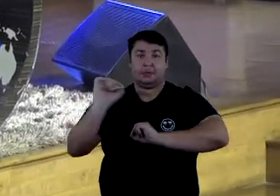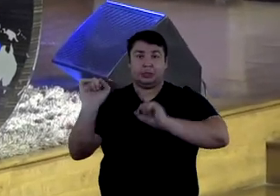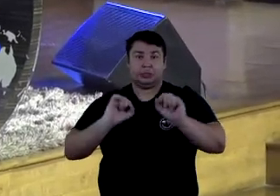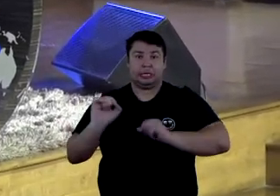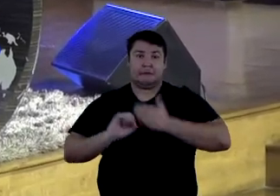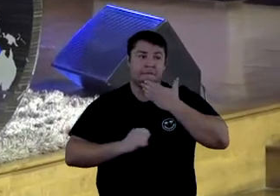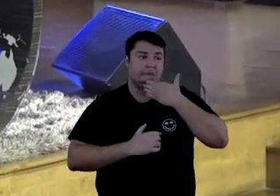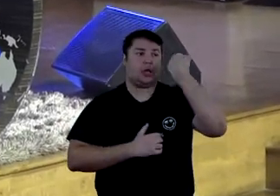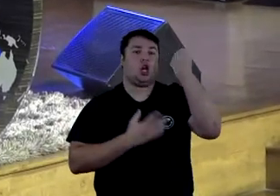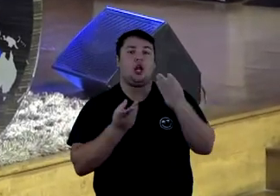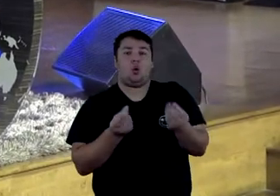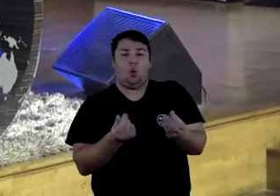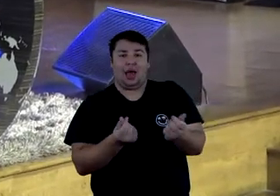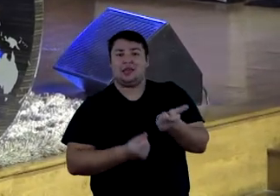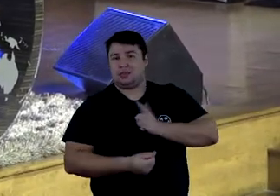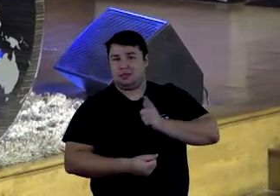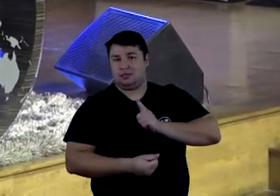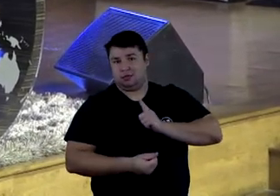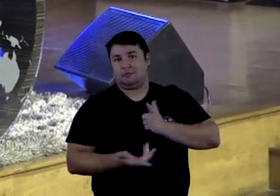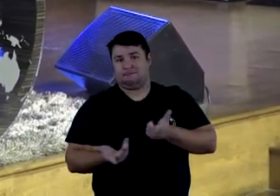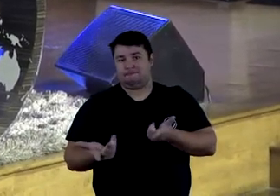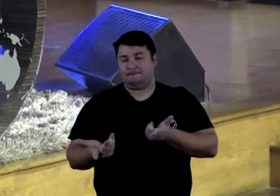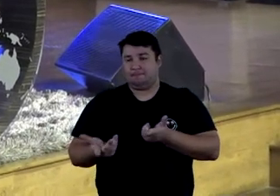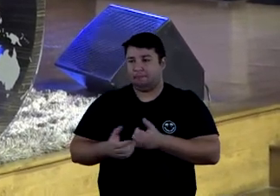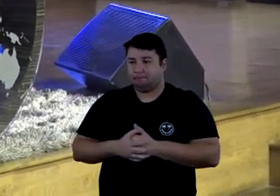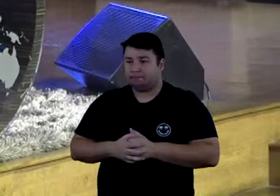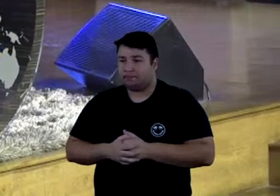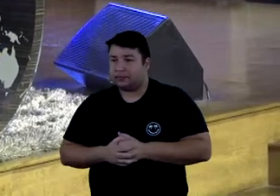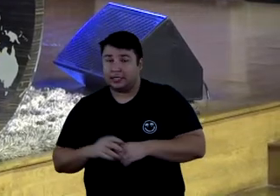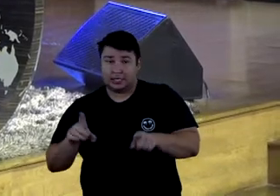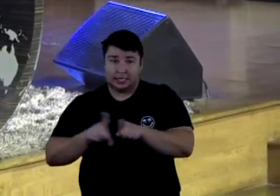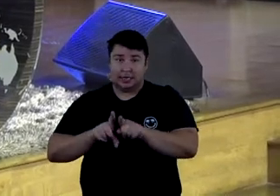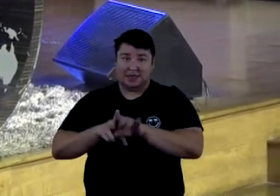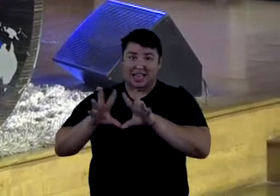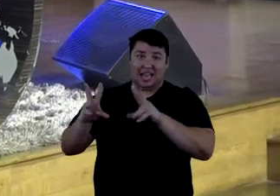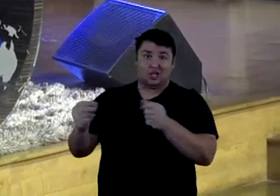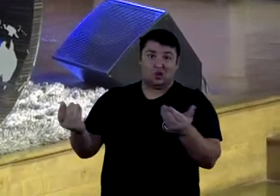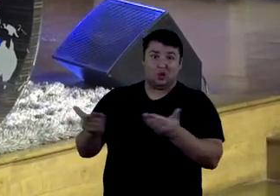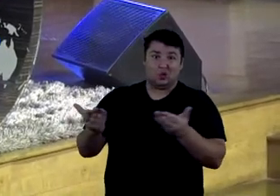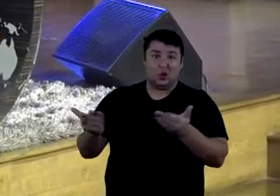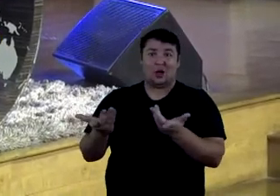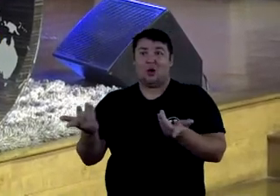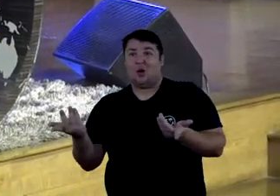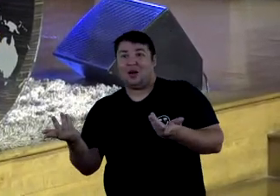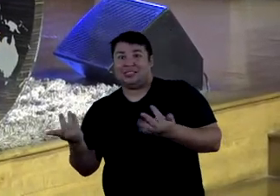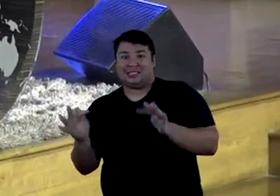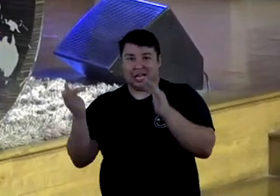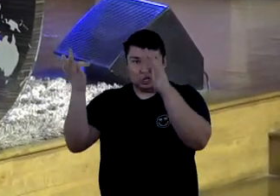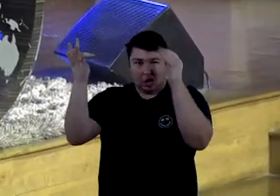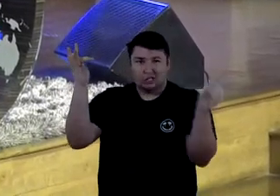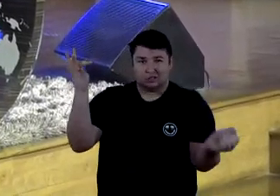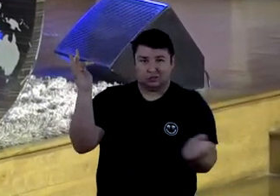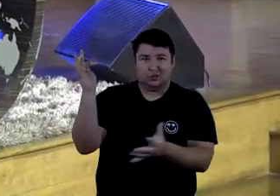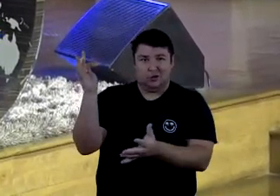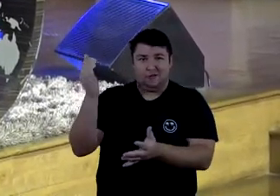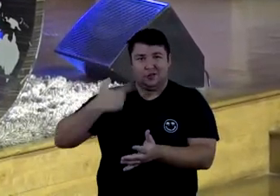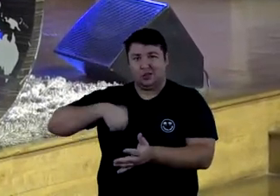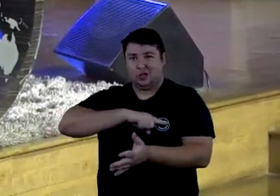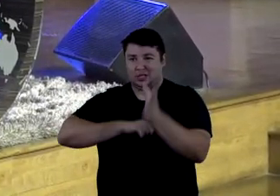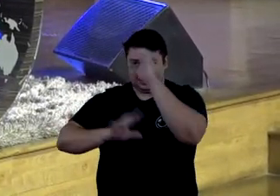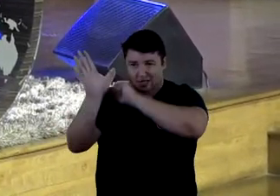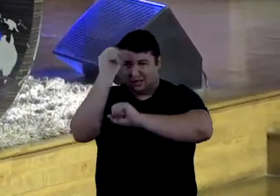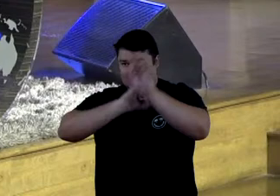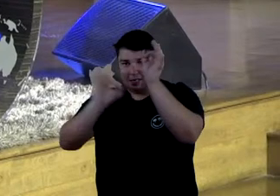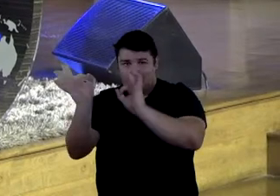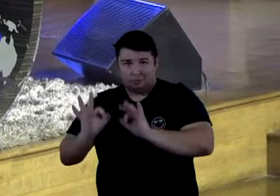poder melhorar a qualidade do som. Ele é todo digital, então é um equipamento novo, estamos aprendendo a mexer com ele